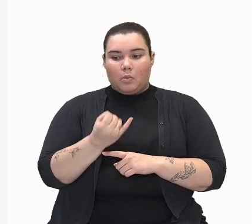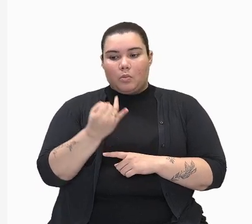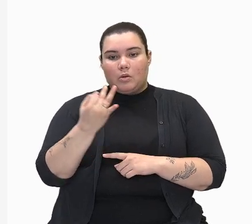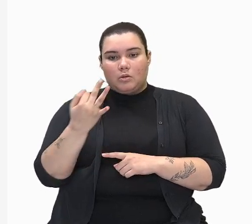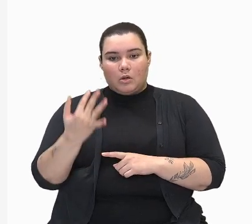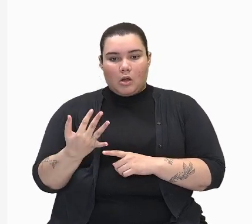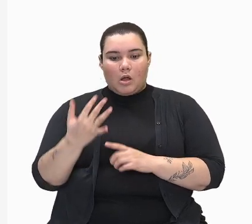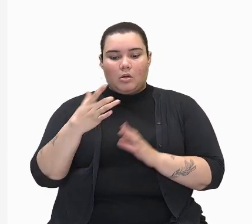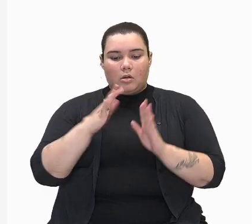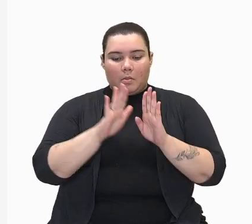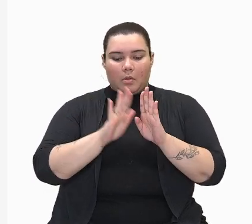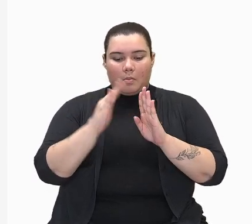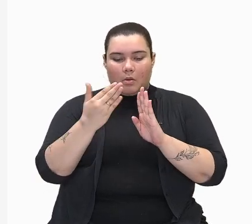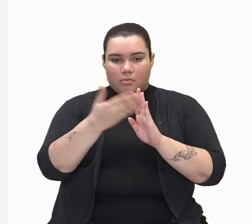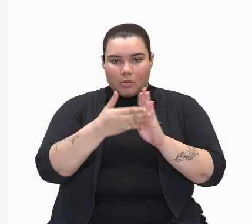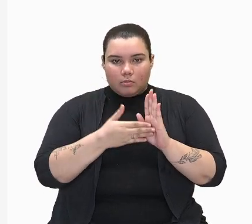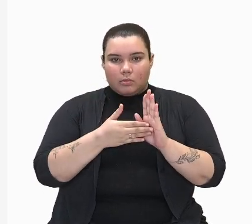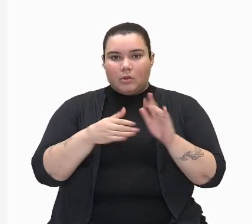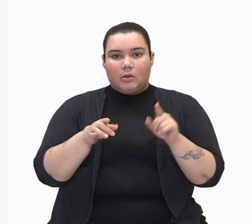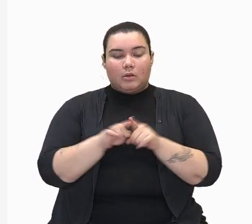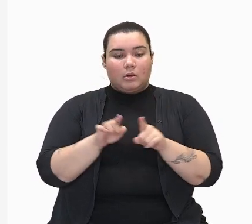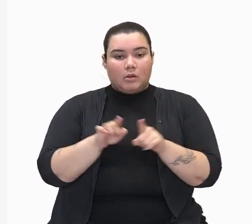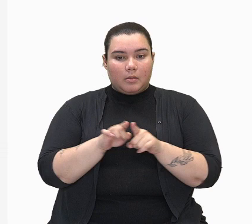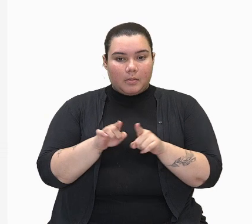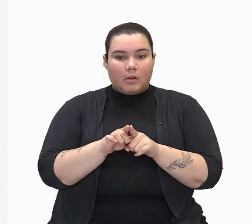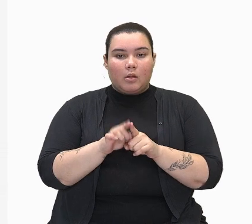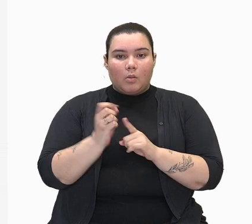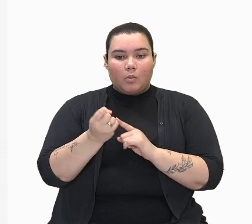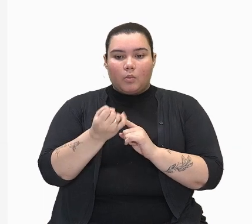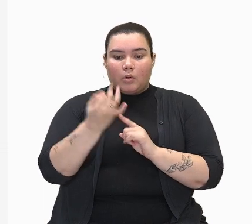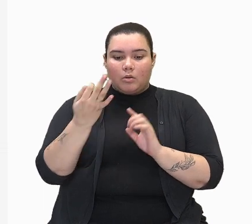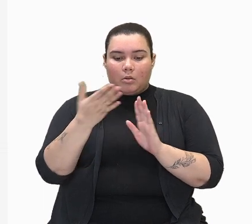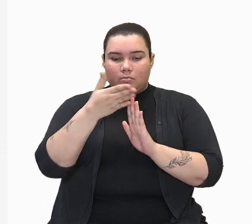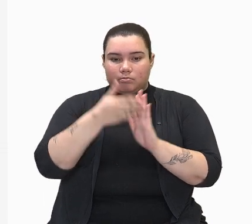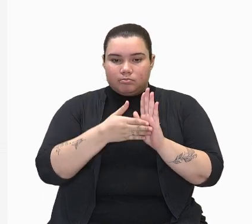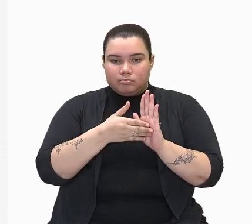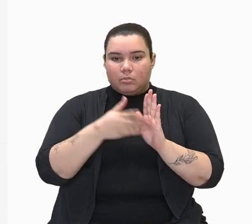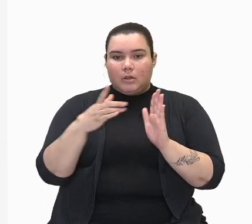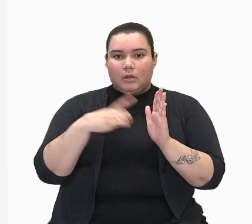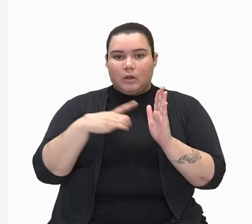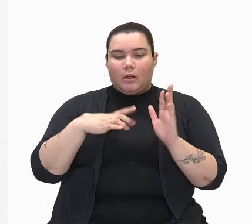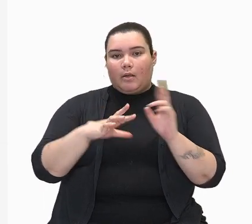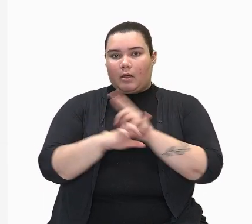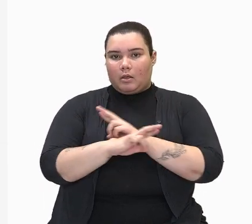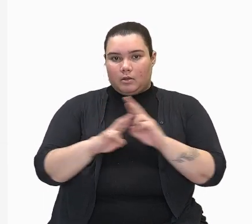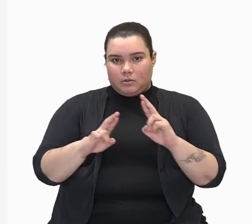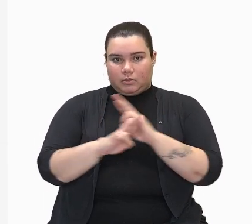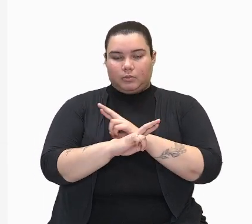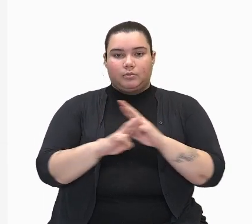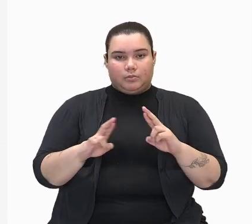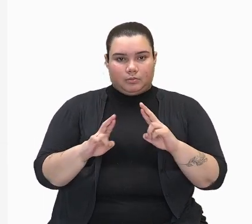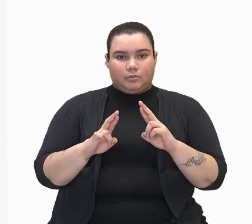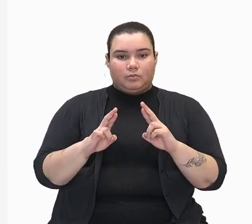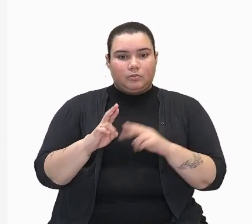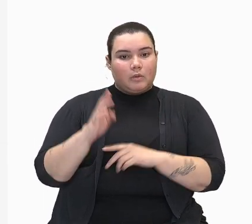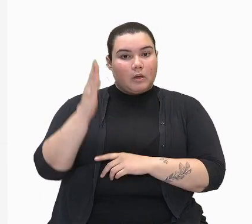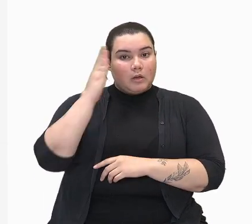faces, e a quantidade de faces e o seu nome, né, estão relacionados, né? Você sabendo